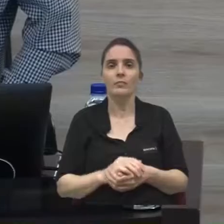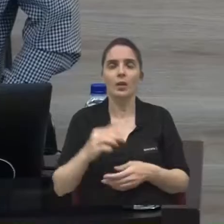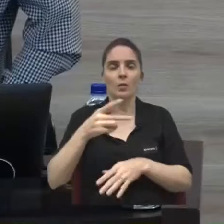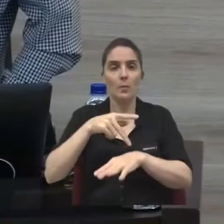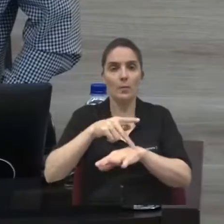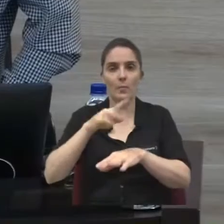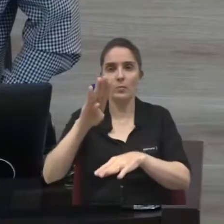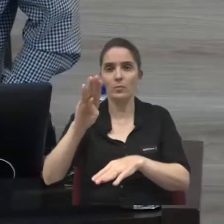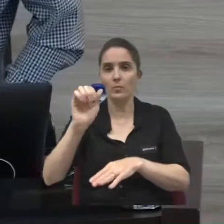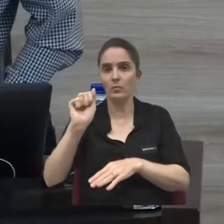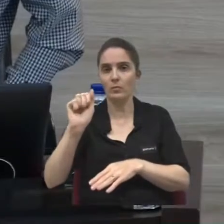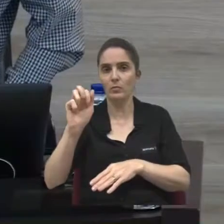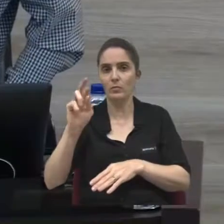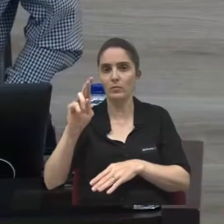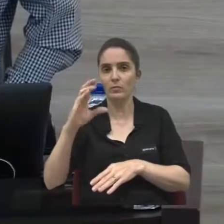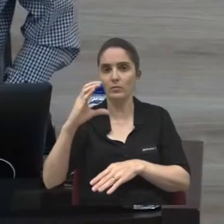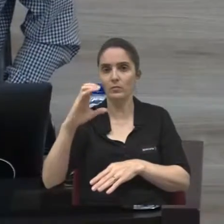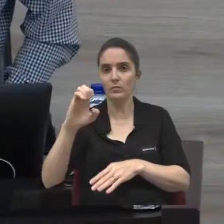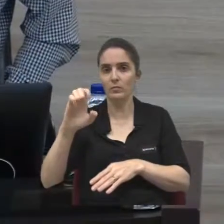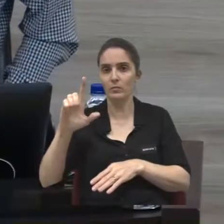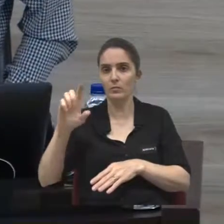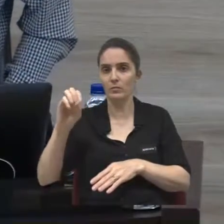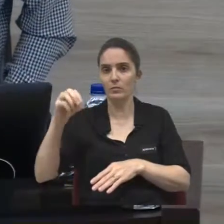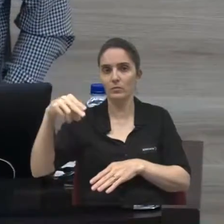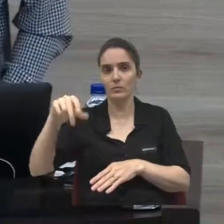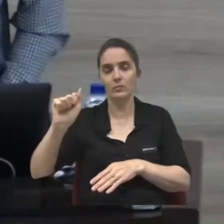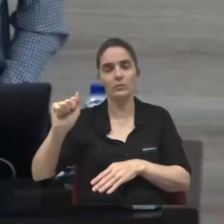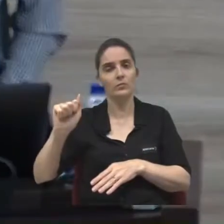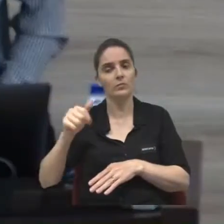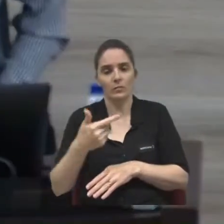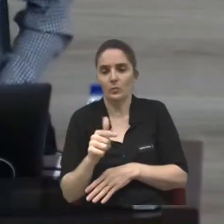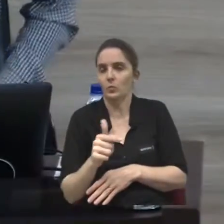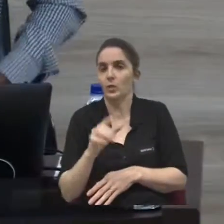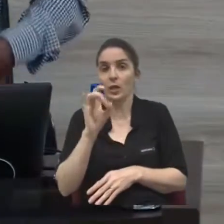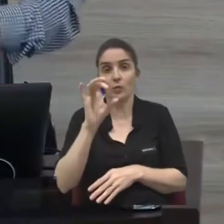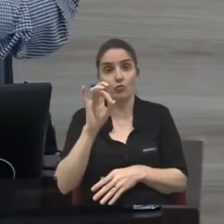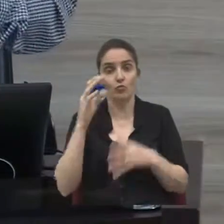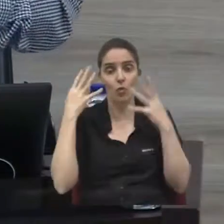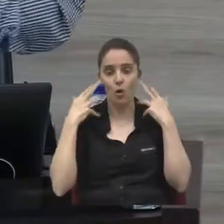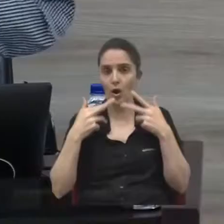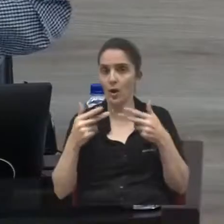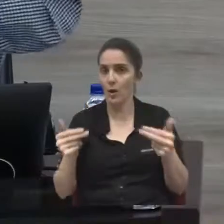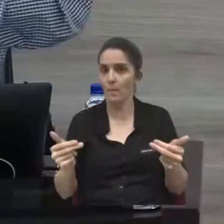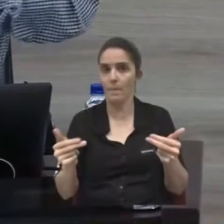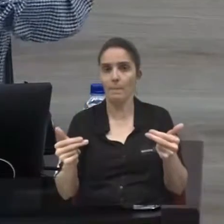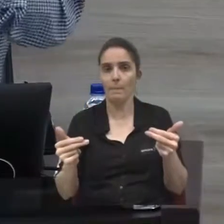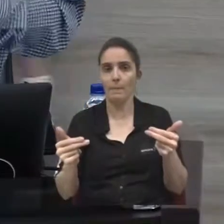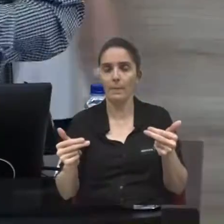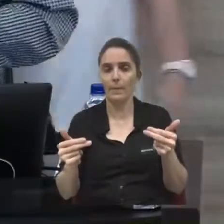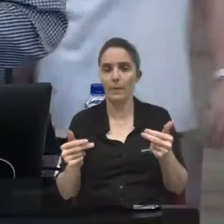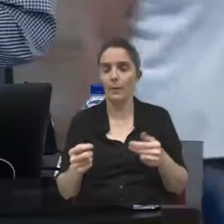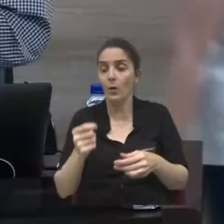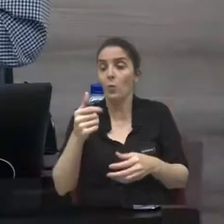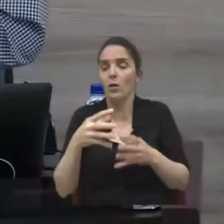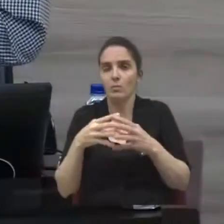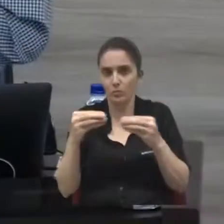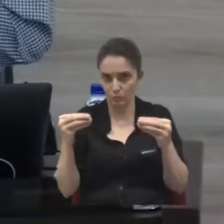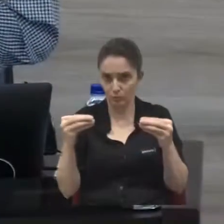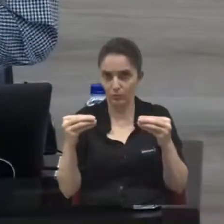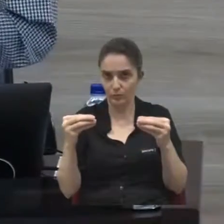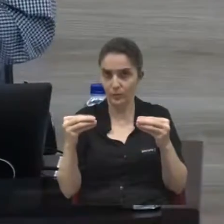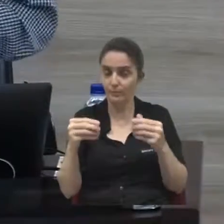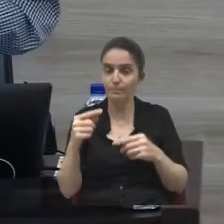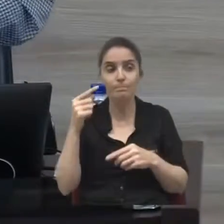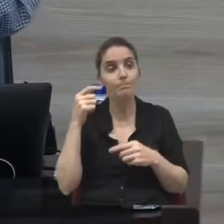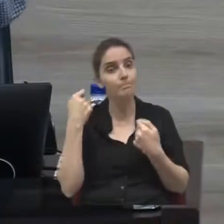não corra risco de extinção preso. Então, ao médio tempo, longo tempo, não sei, é importante a gente começar a discutir esse